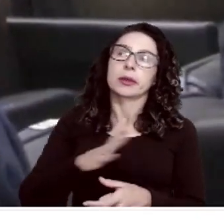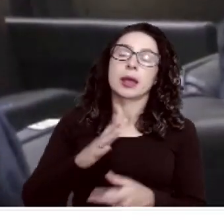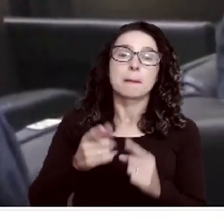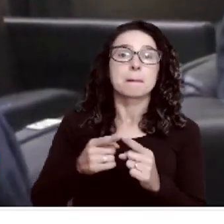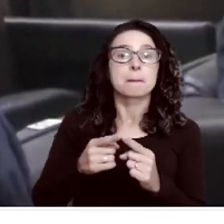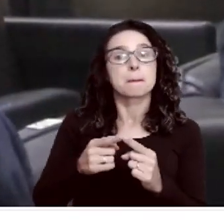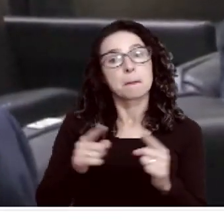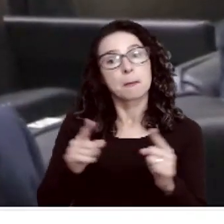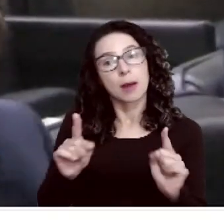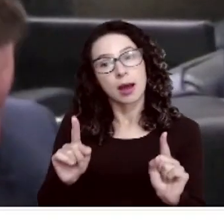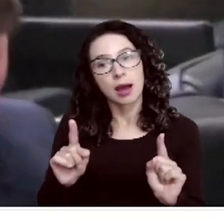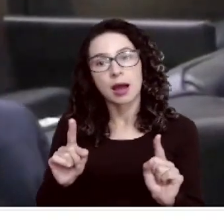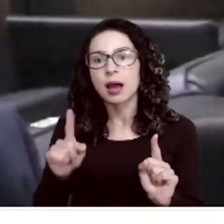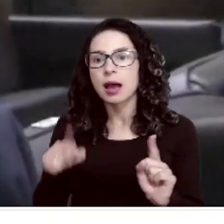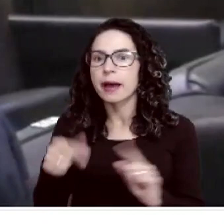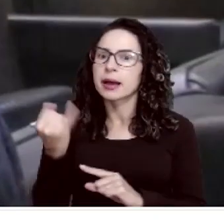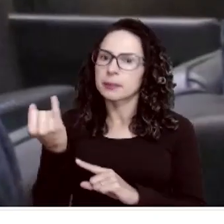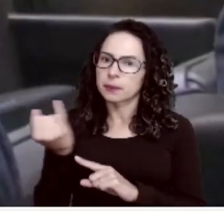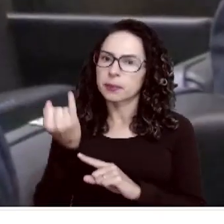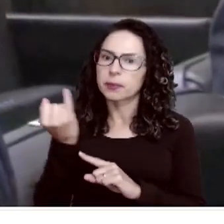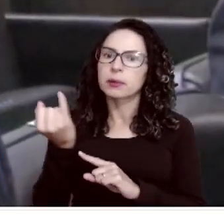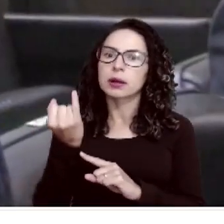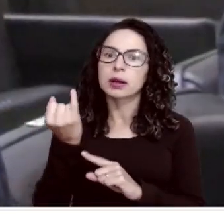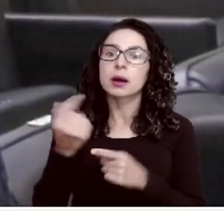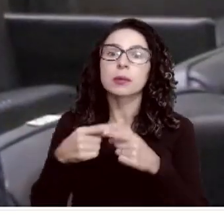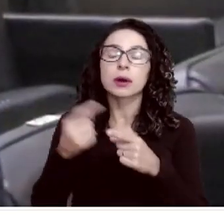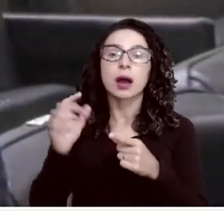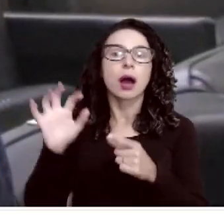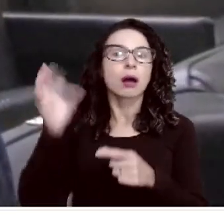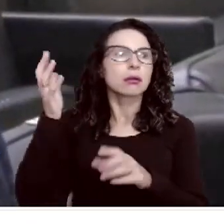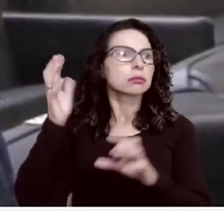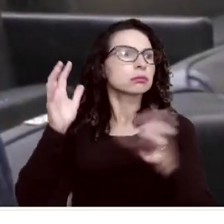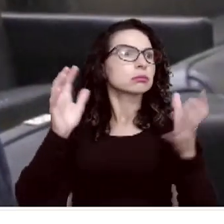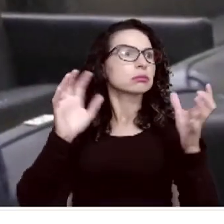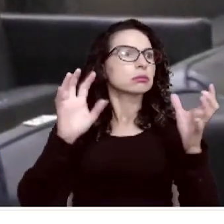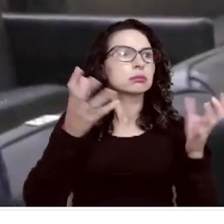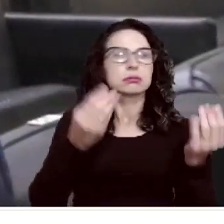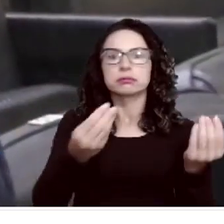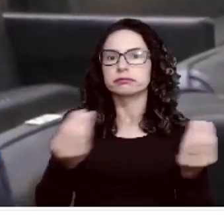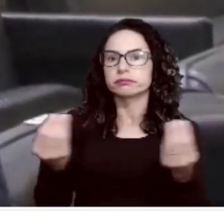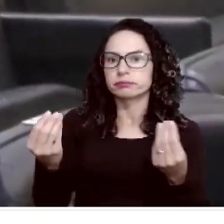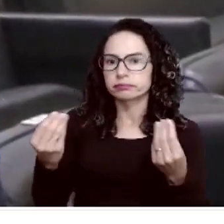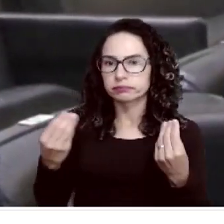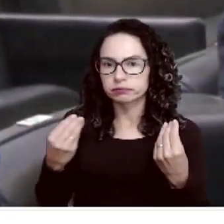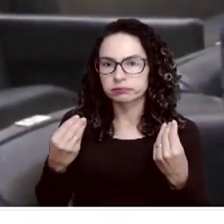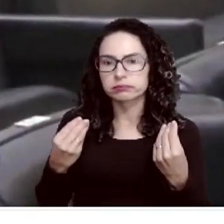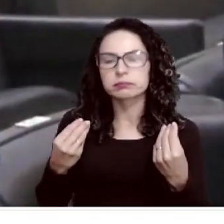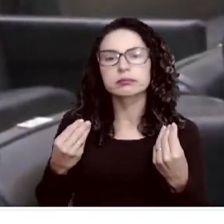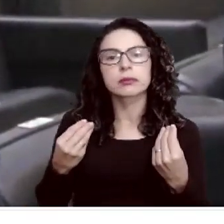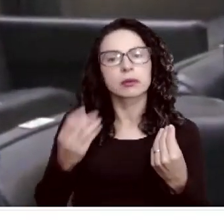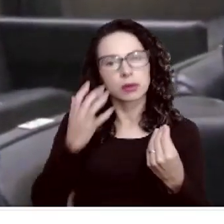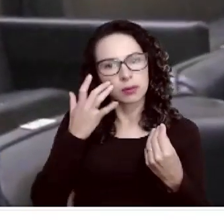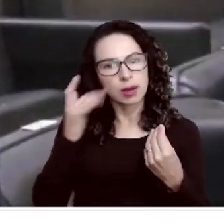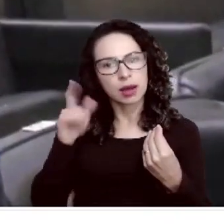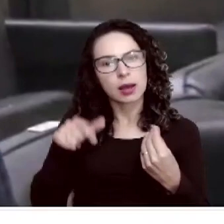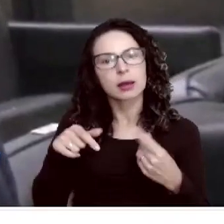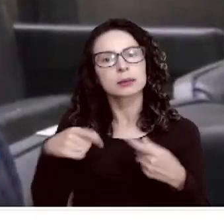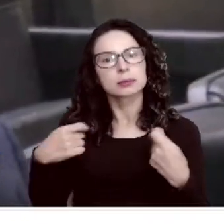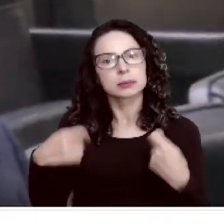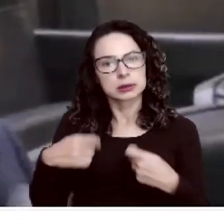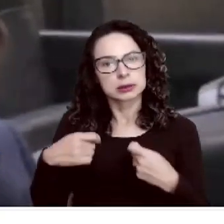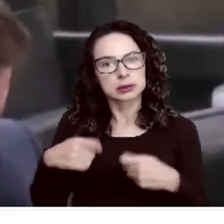uma coisa extremamente necessária pelo volume de casos que nós estamos acompanhando. Então, acho necessário que